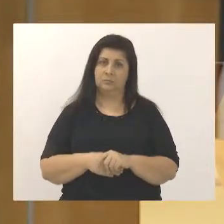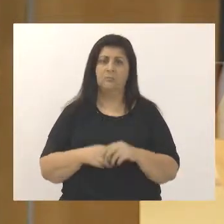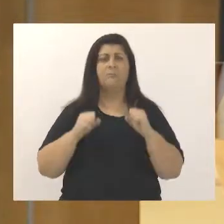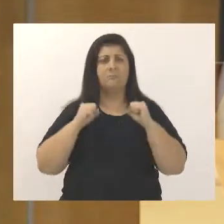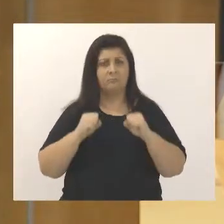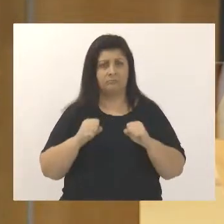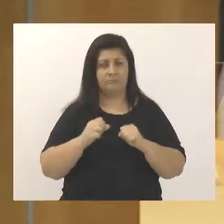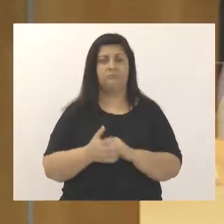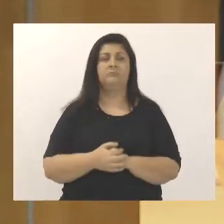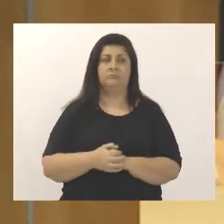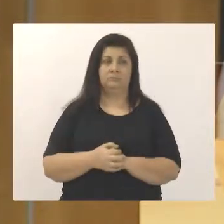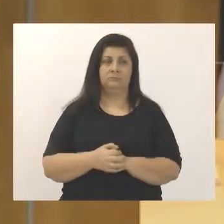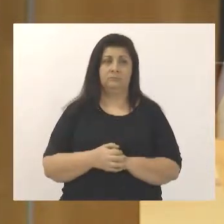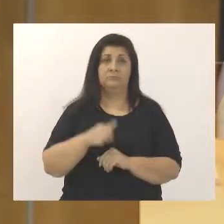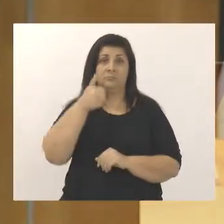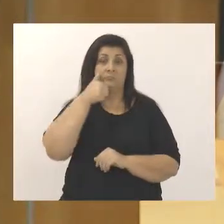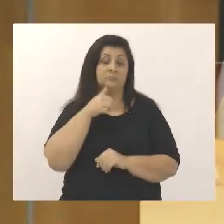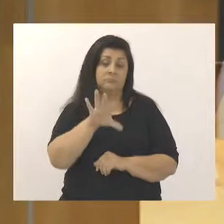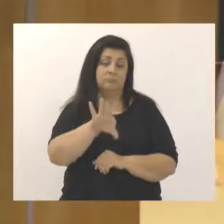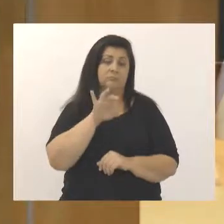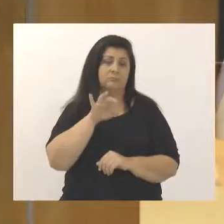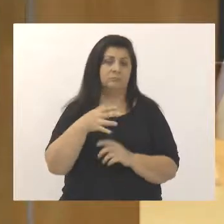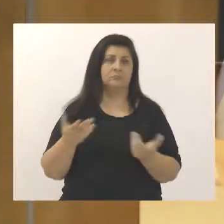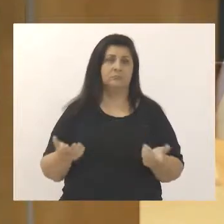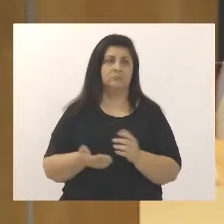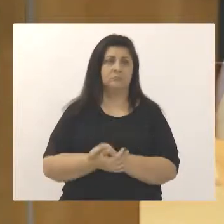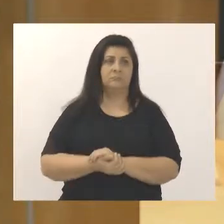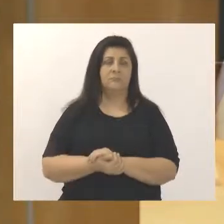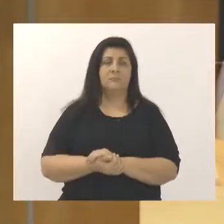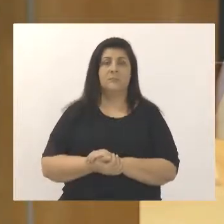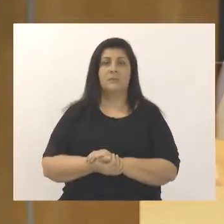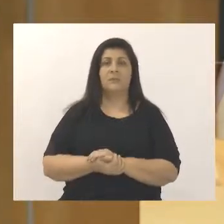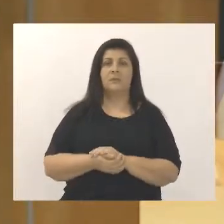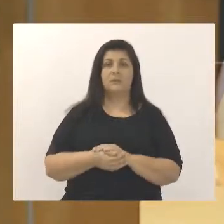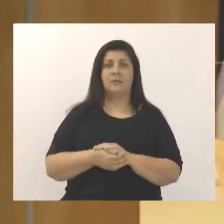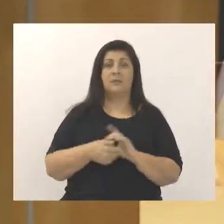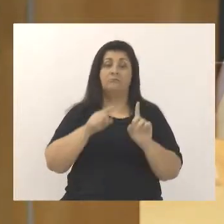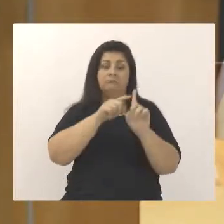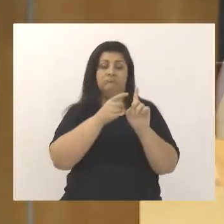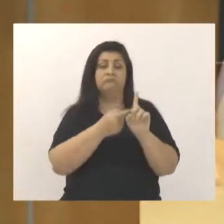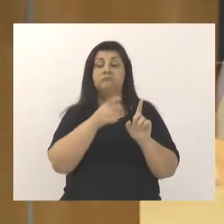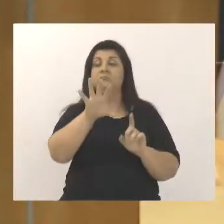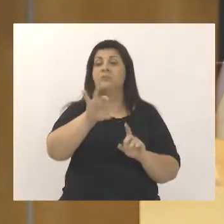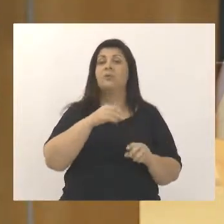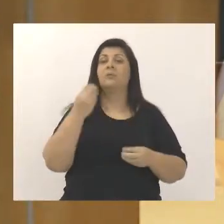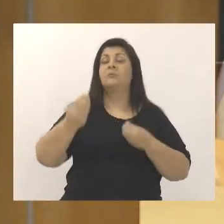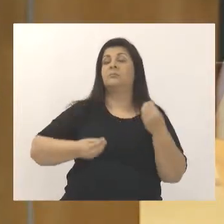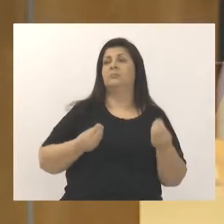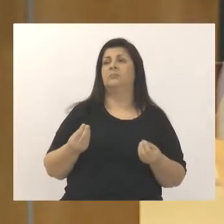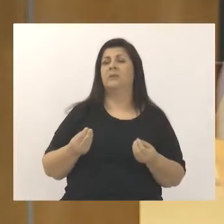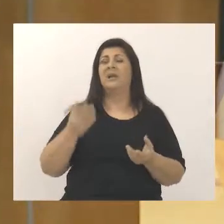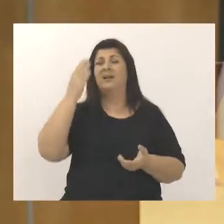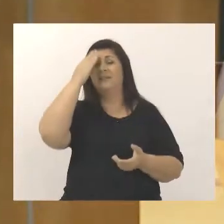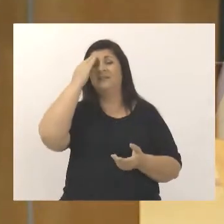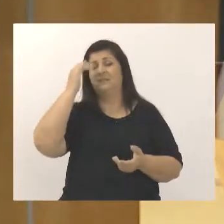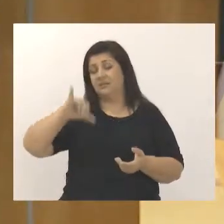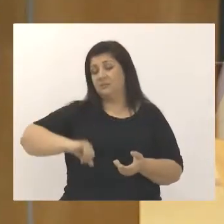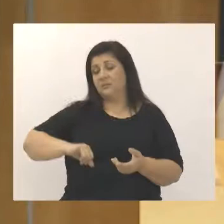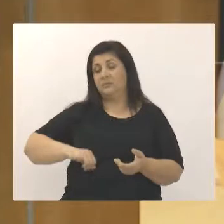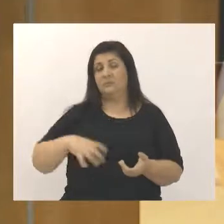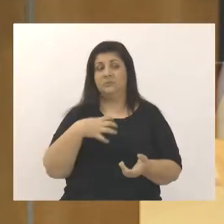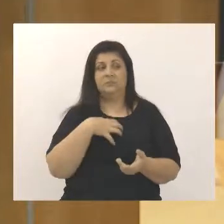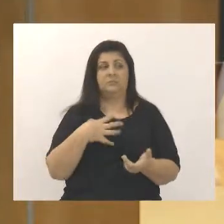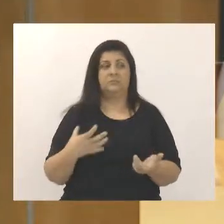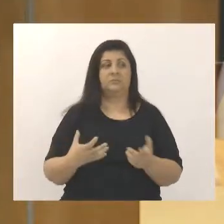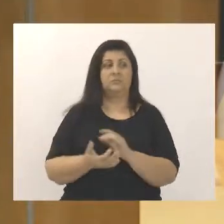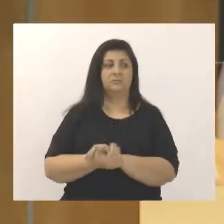Pode, ela está escolhendo, ela é que vai escolher, ela é que vai saber a dor que ela está sentindo.